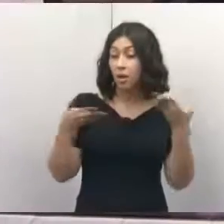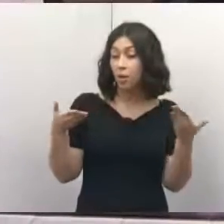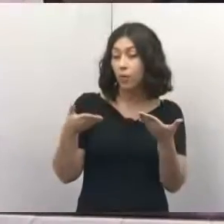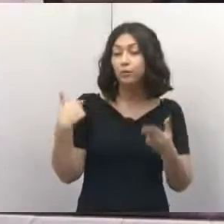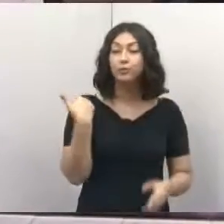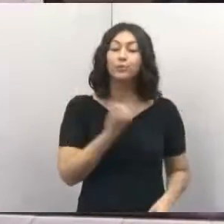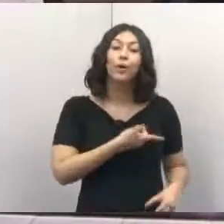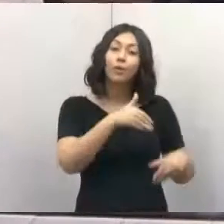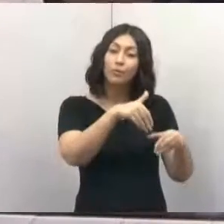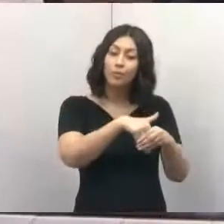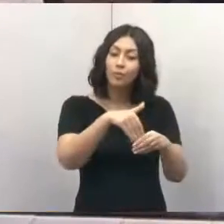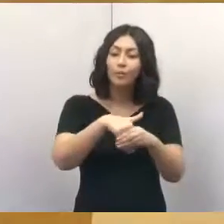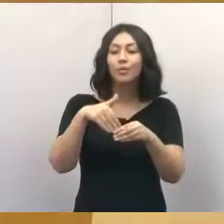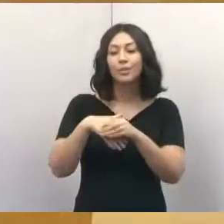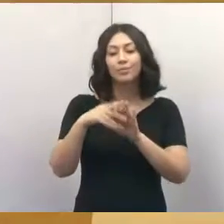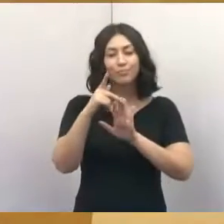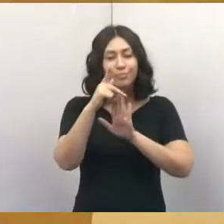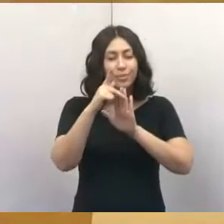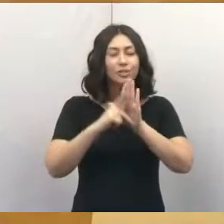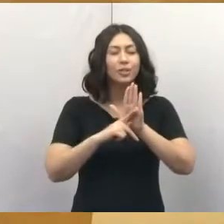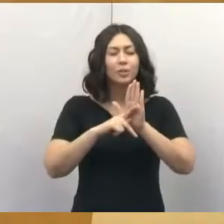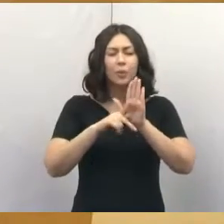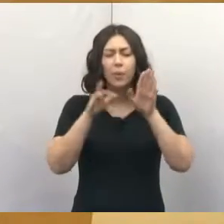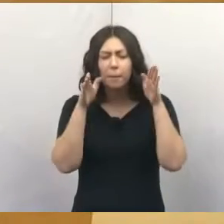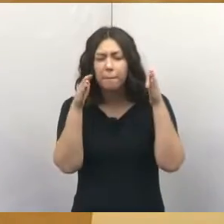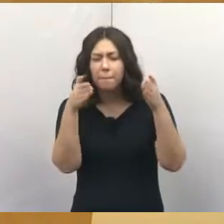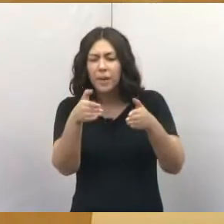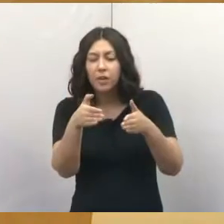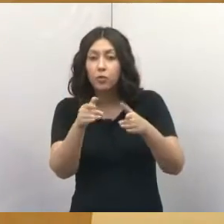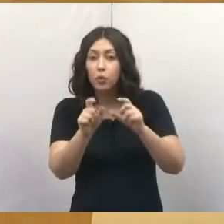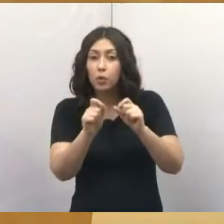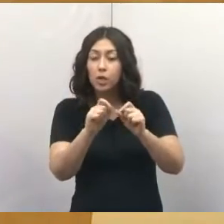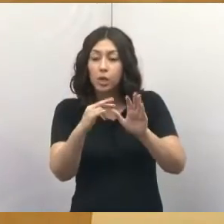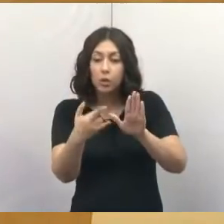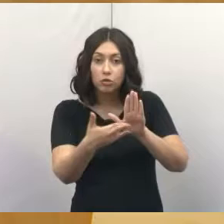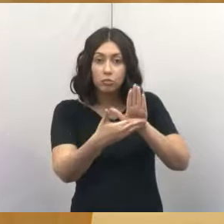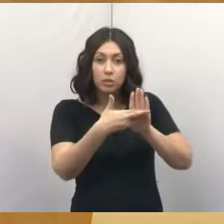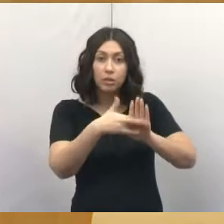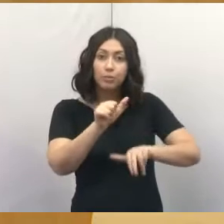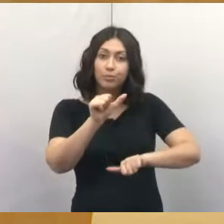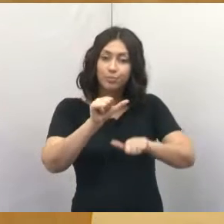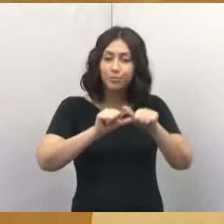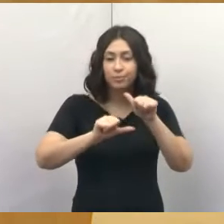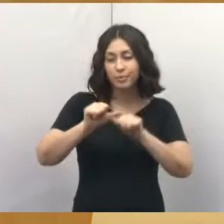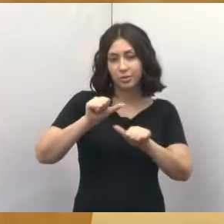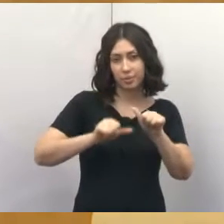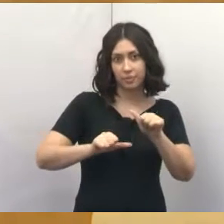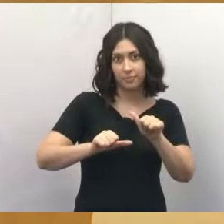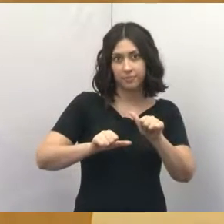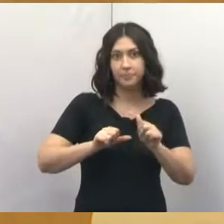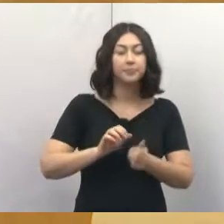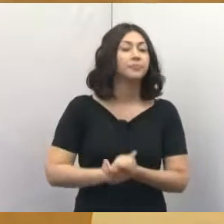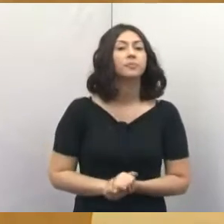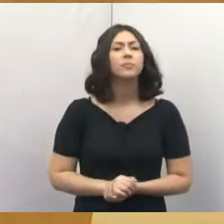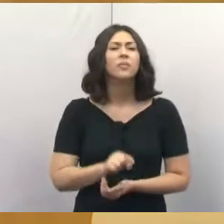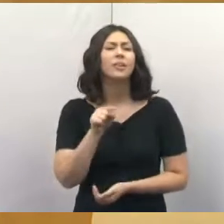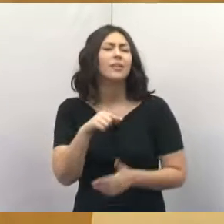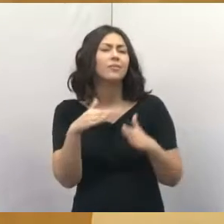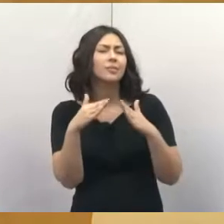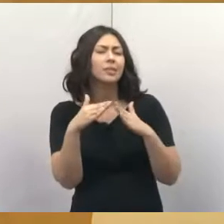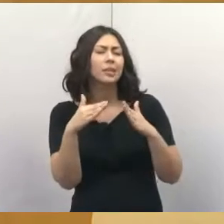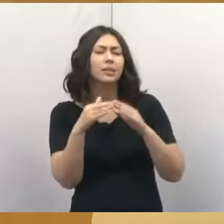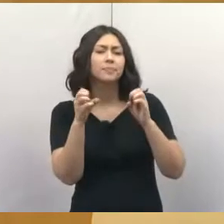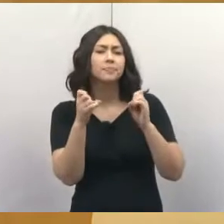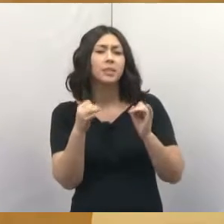estamos votando aqui um projeto que visa alterar o regimento interno da Câmara Municipal. Para você que está em casa,